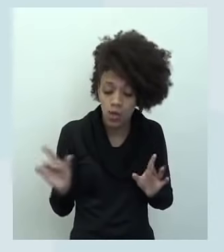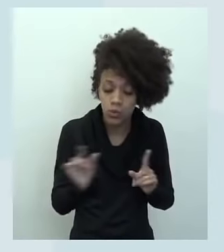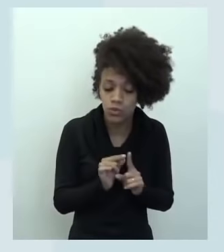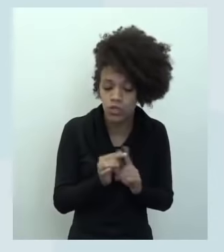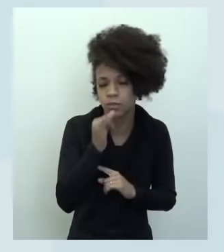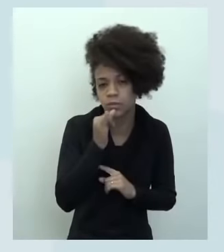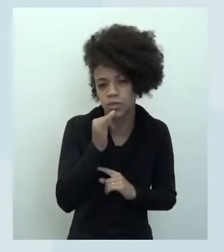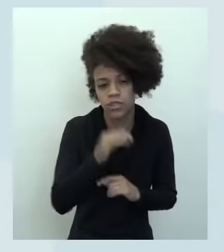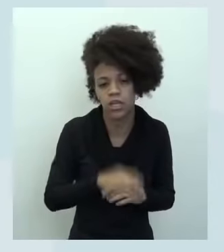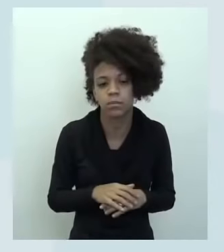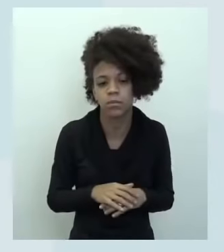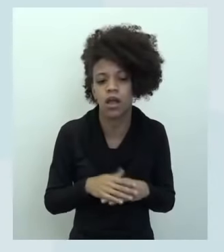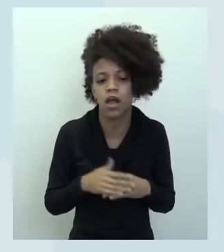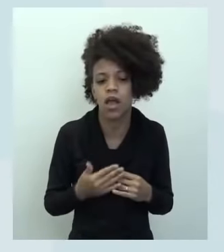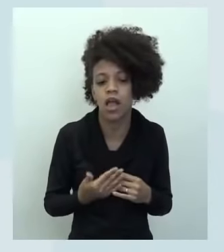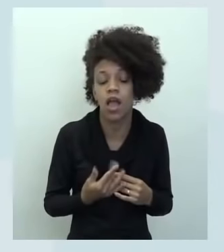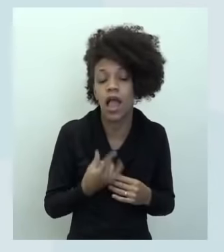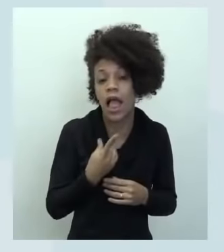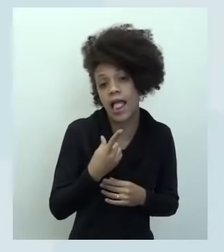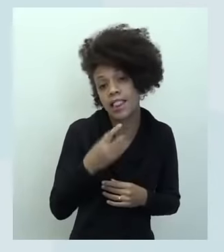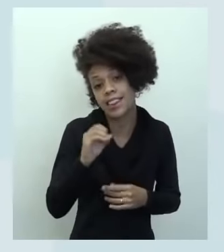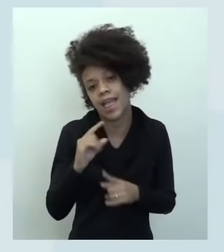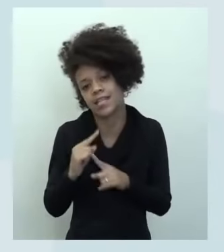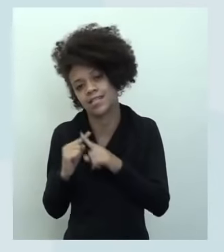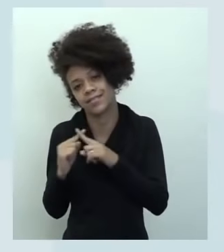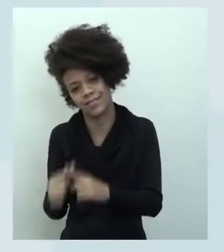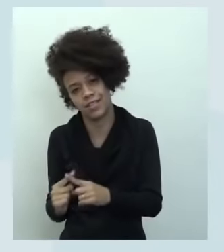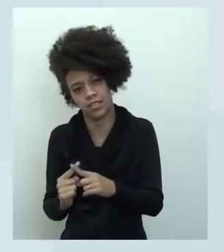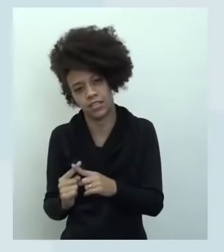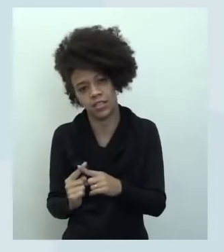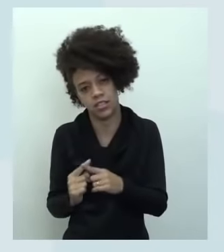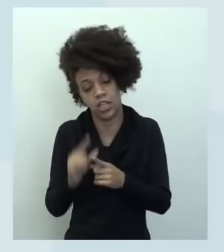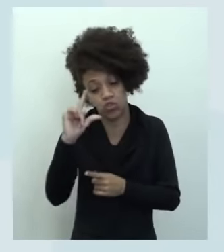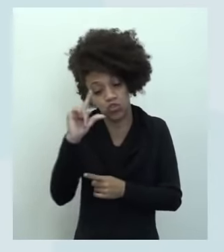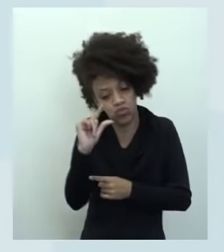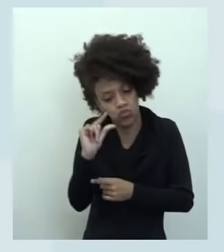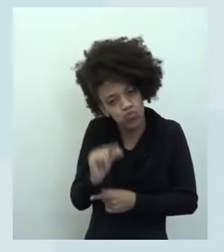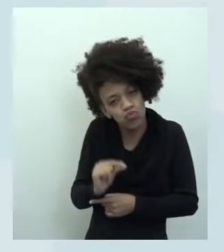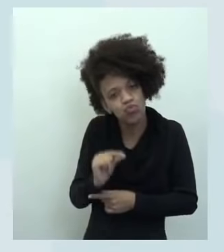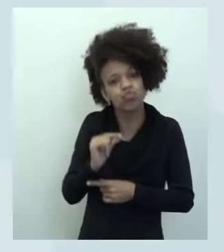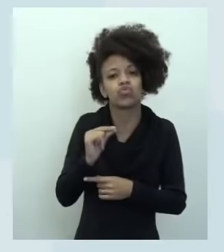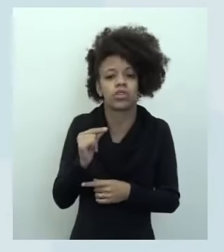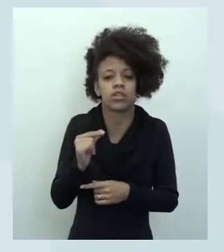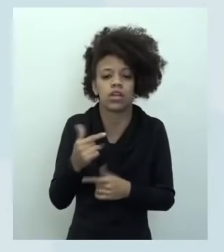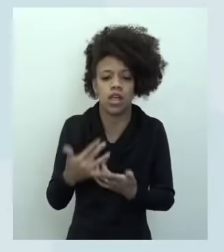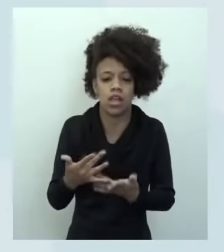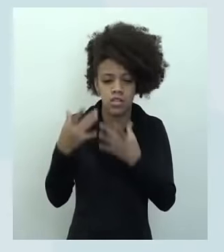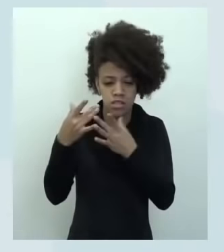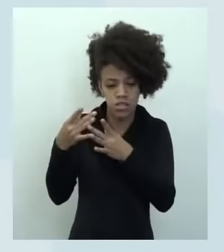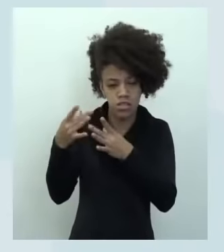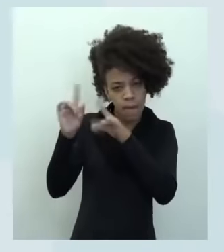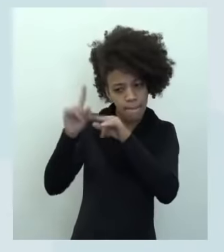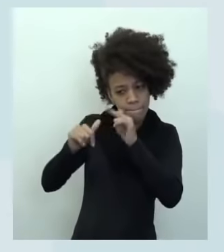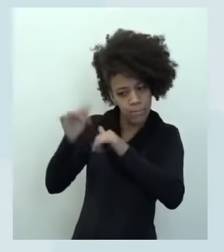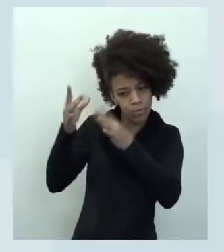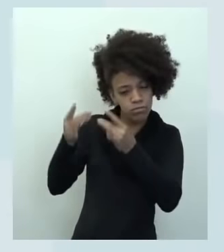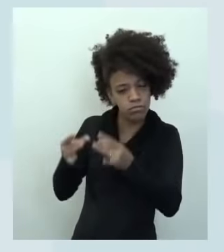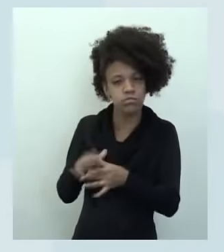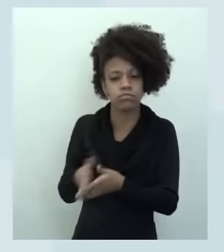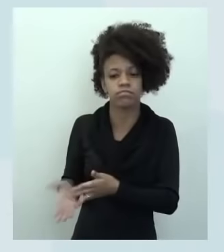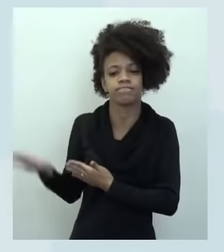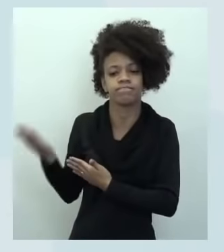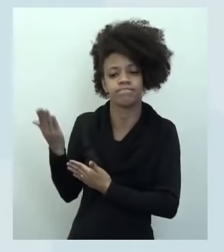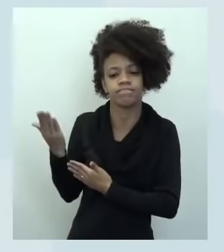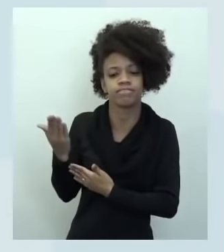aí, nós reduzimos em 10 vezes, ou seja, nós diminuímos esse móvel específico aí, em 10